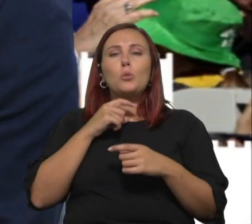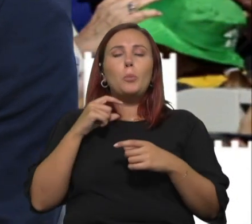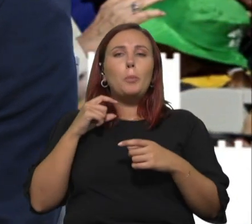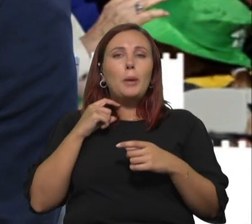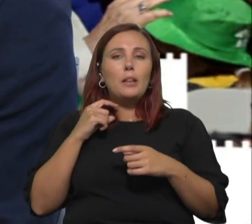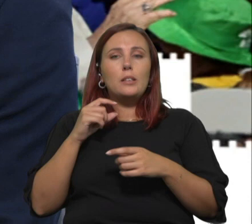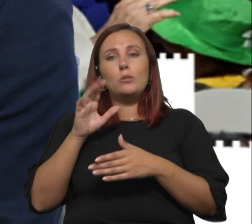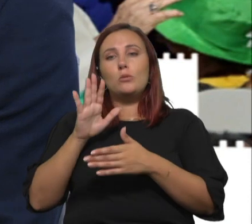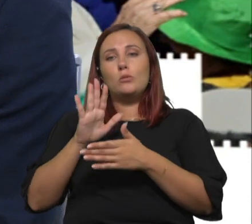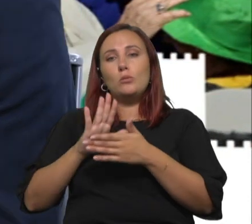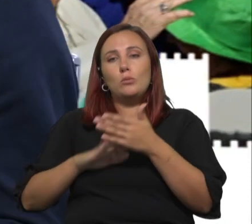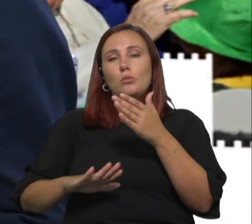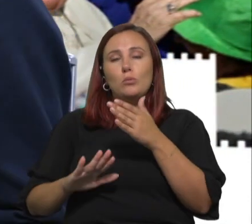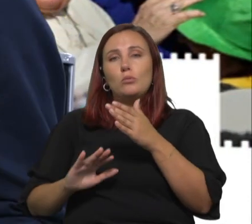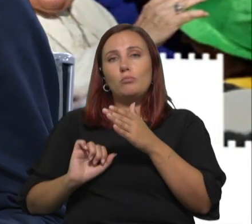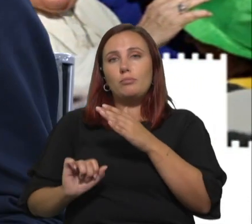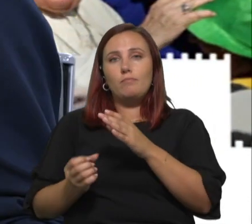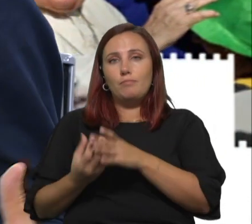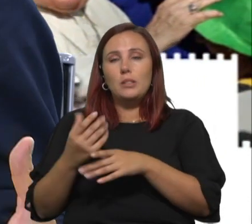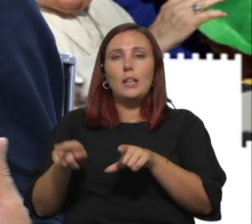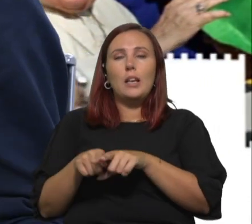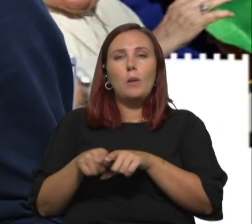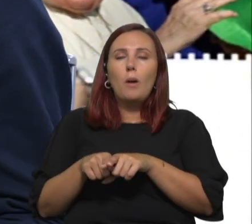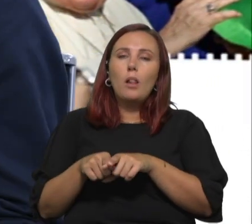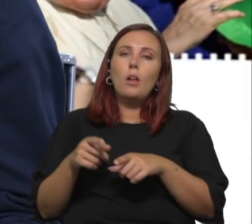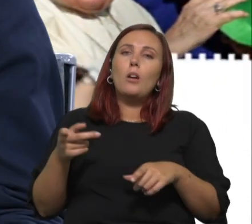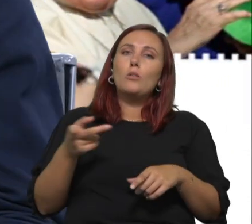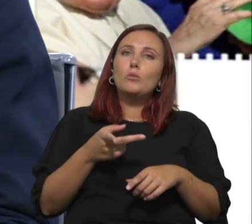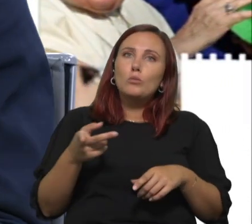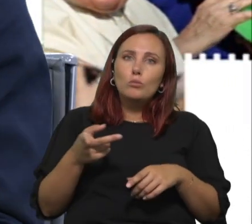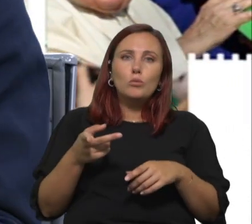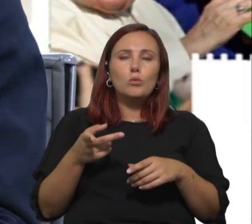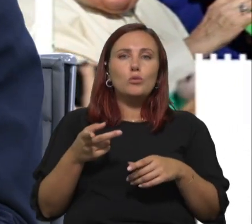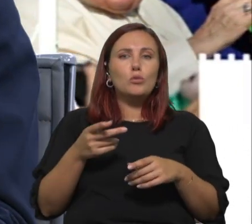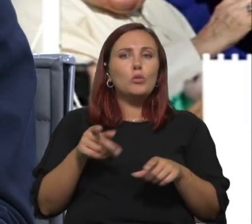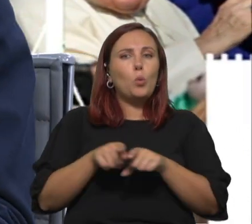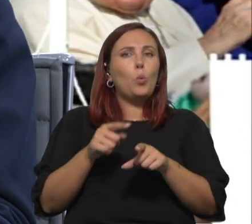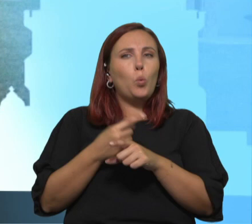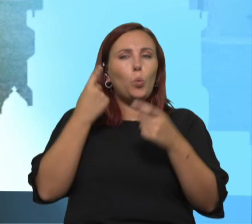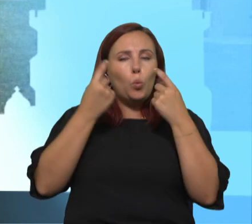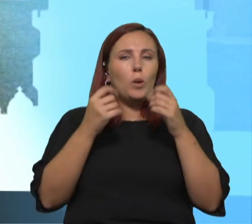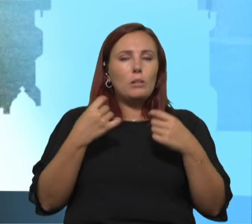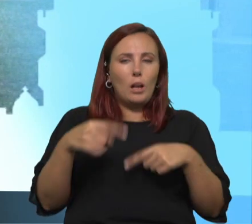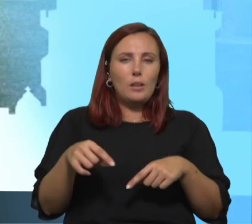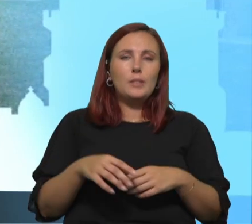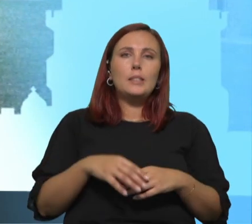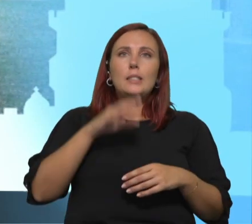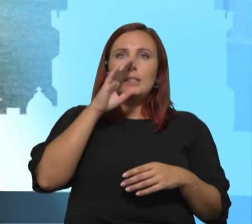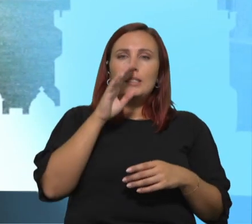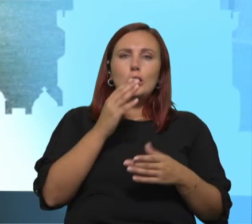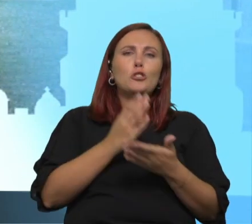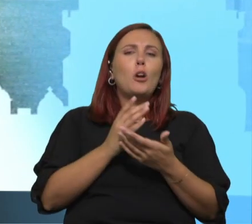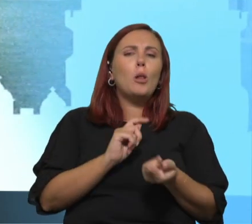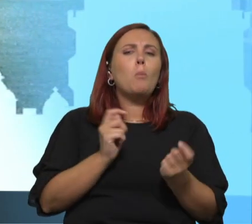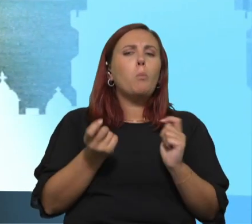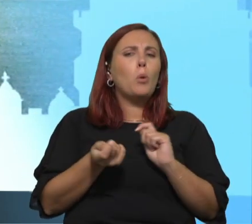Coração de Maria. E, portanto, sentimos assim numa praia onde é possível estar, porque faz sentido esta abordagem. E se quiséssemos apontar já para mudanças na escola, para que o